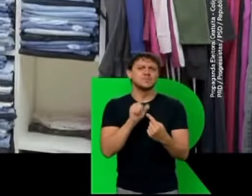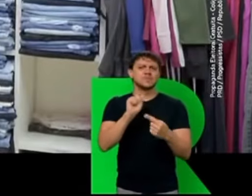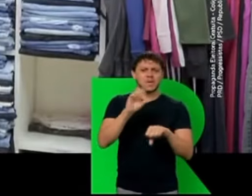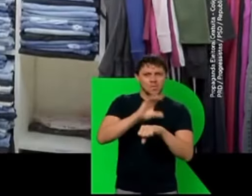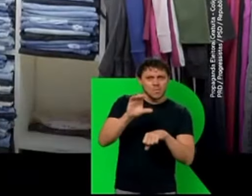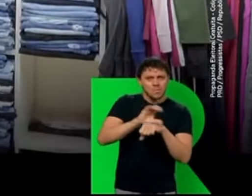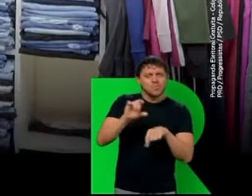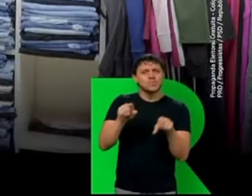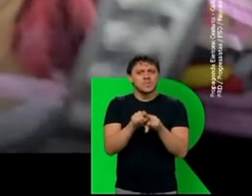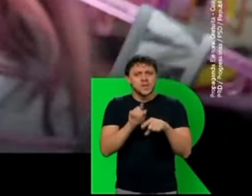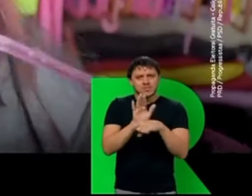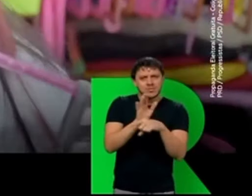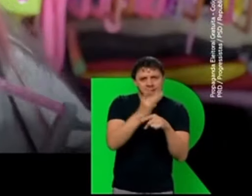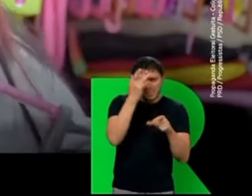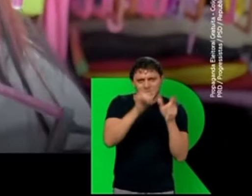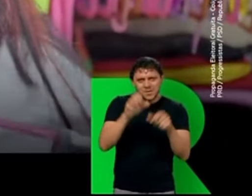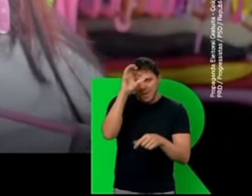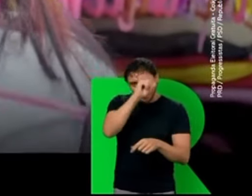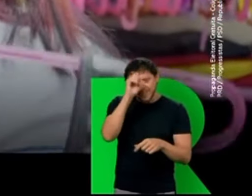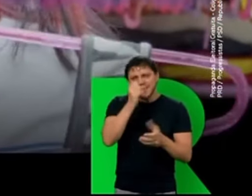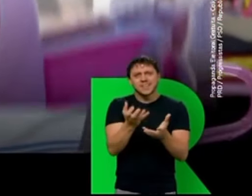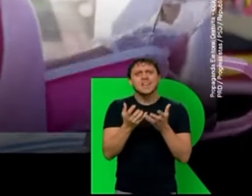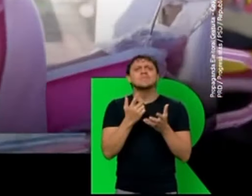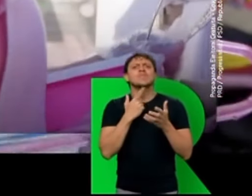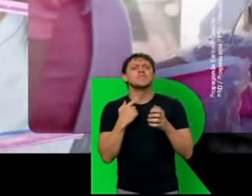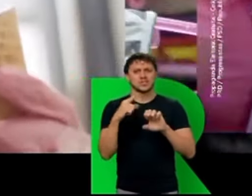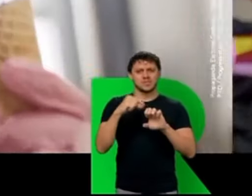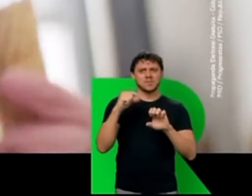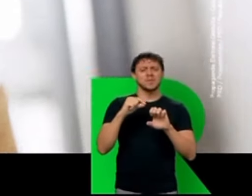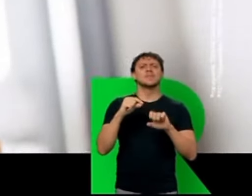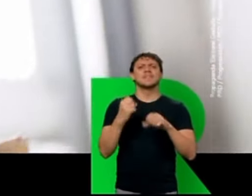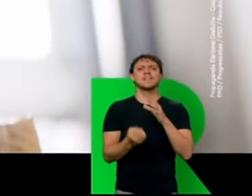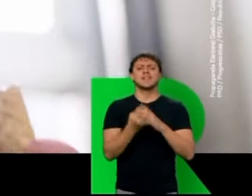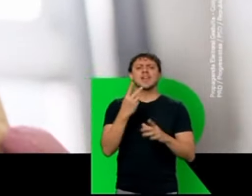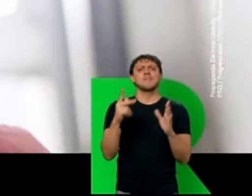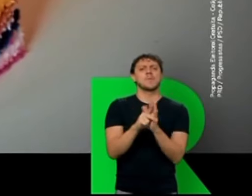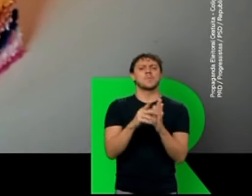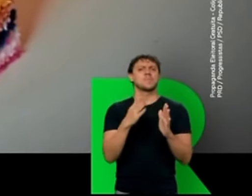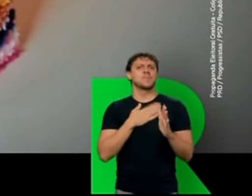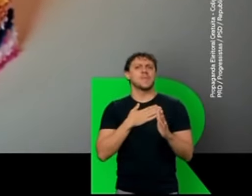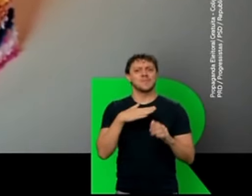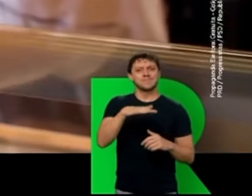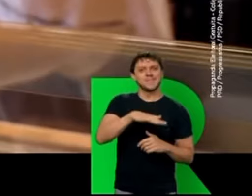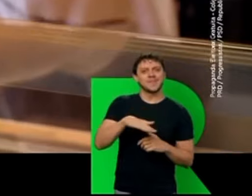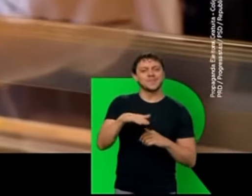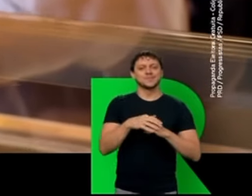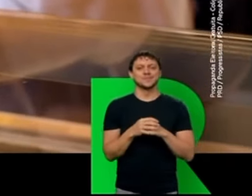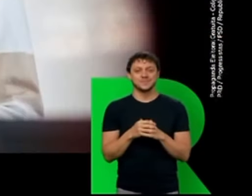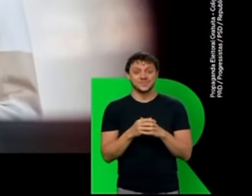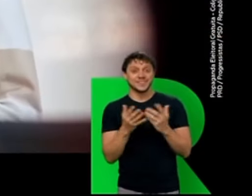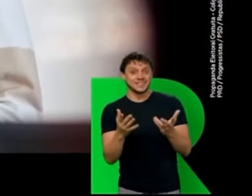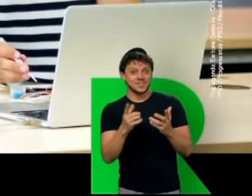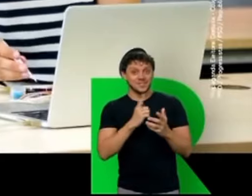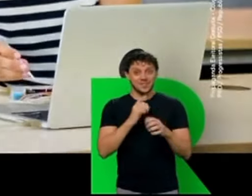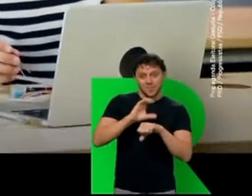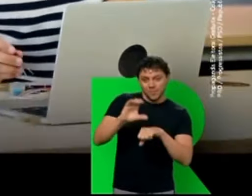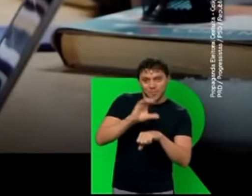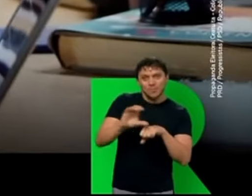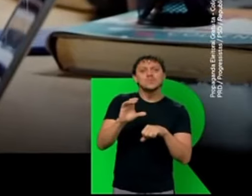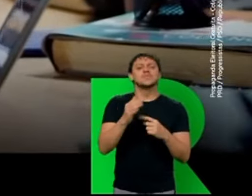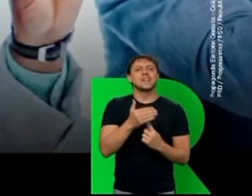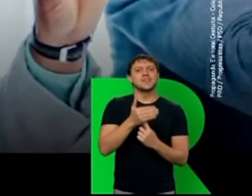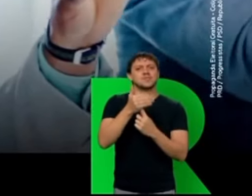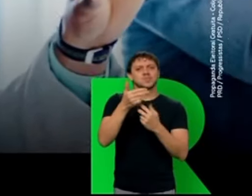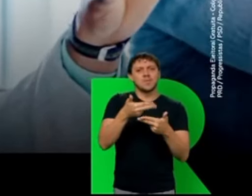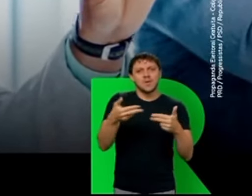que vai trabalhar na formação e capacitação daqueles que querem empreender e ter o seu próprio negócio. Ricardo vai levar cursos